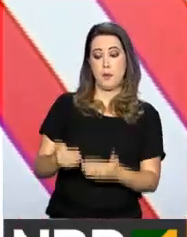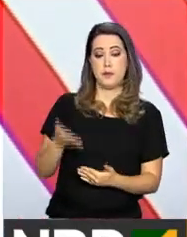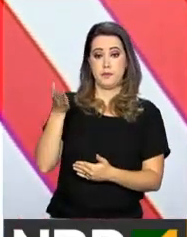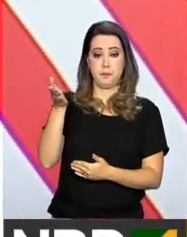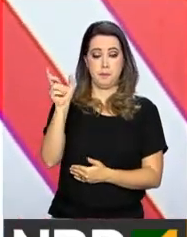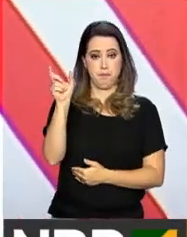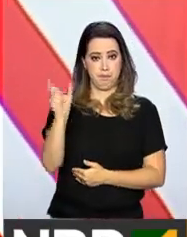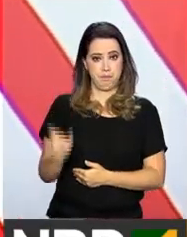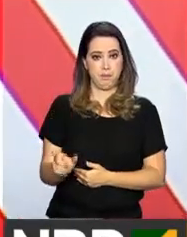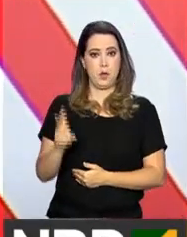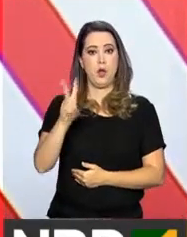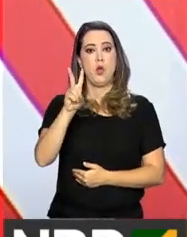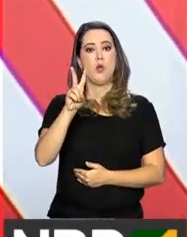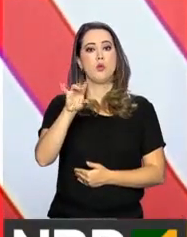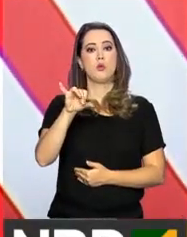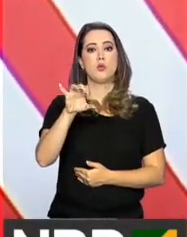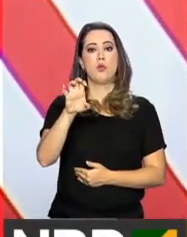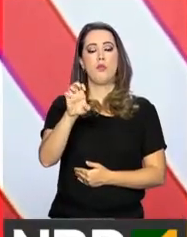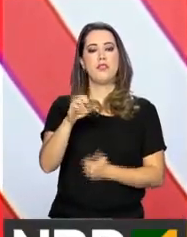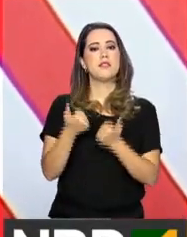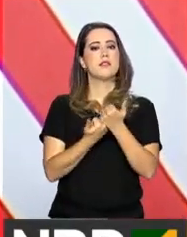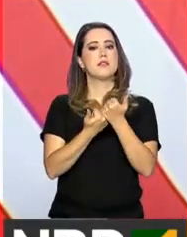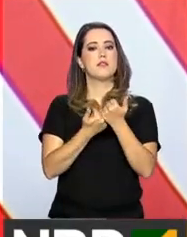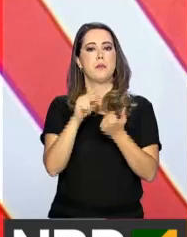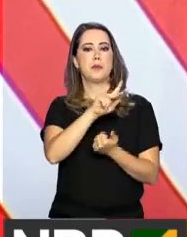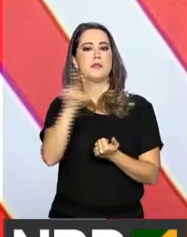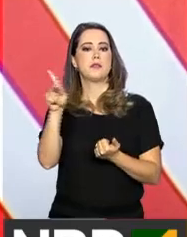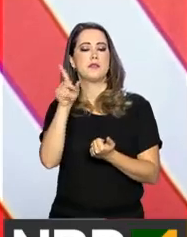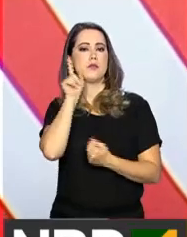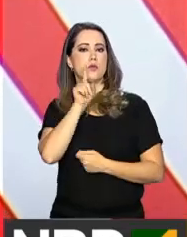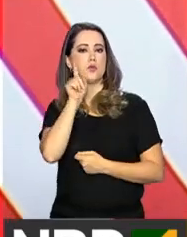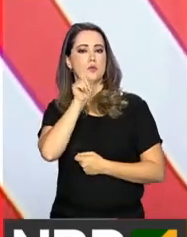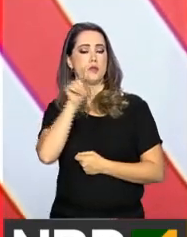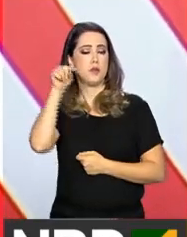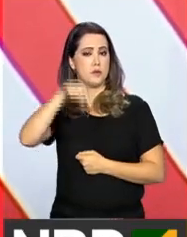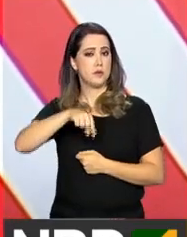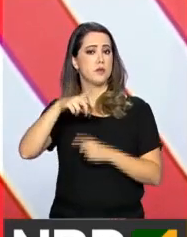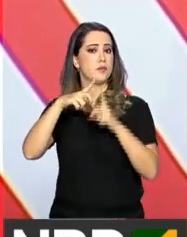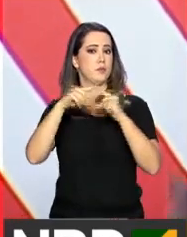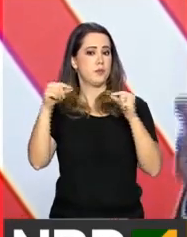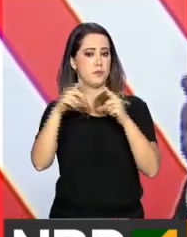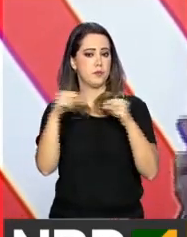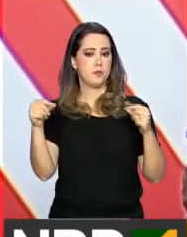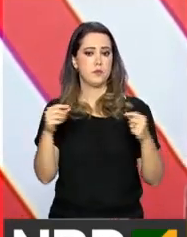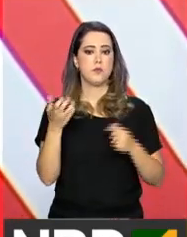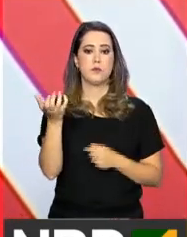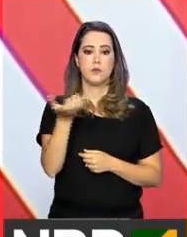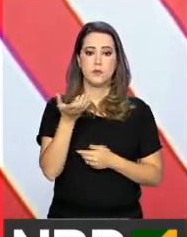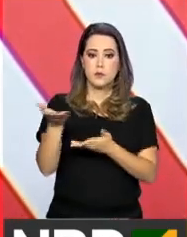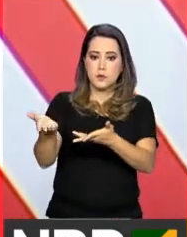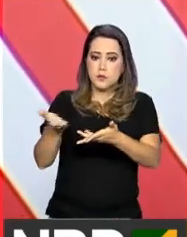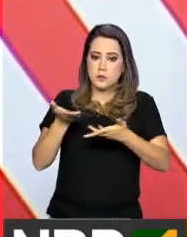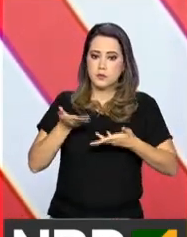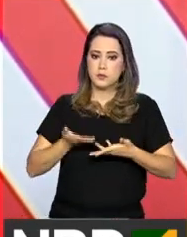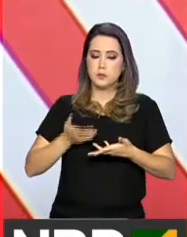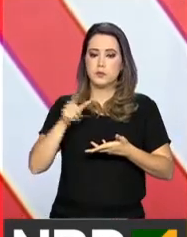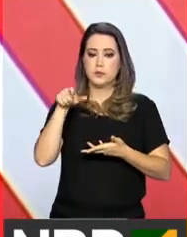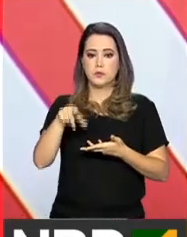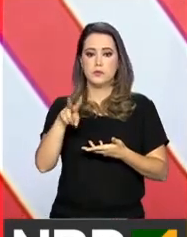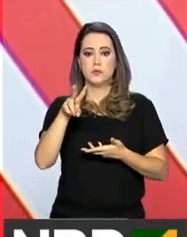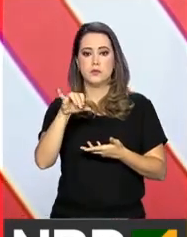presença do vice-presidente Mike Pence aqui em Brasília. Eu recebi